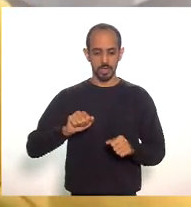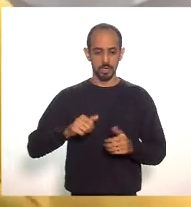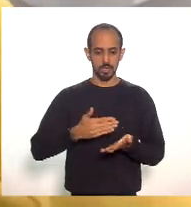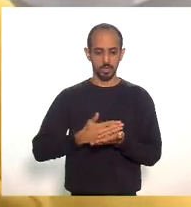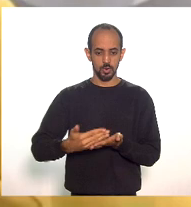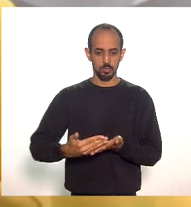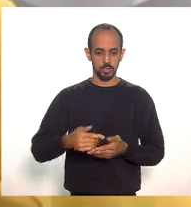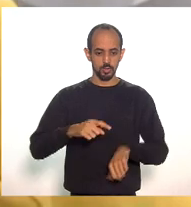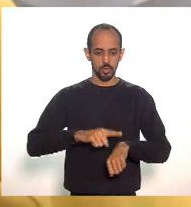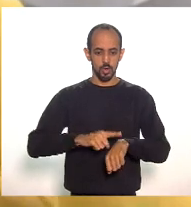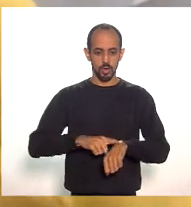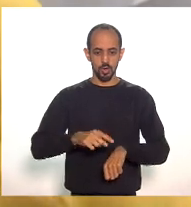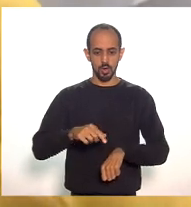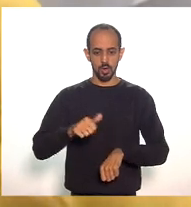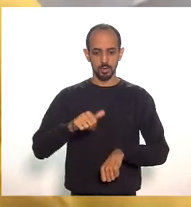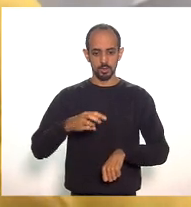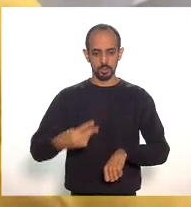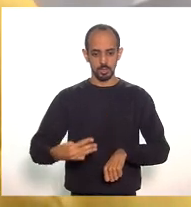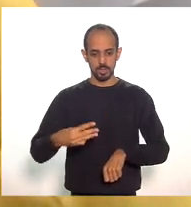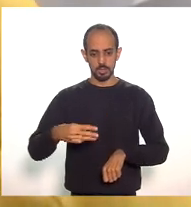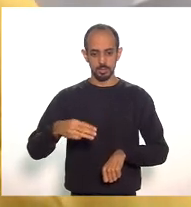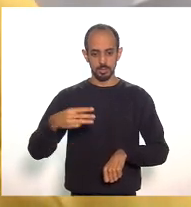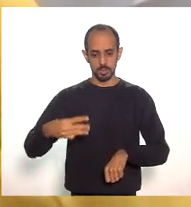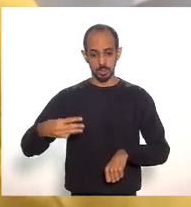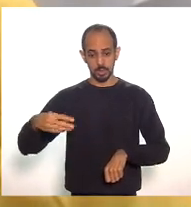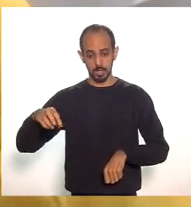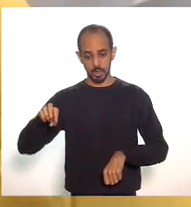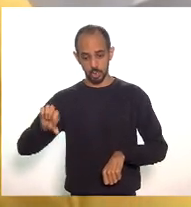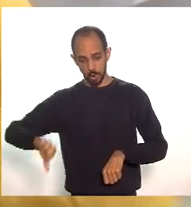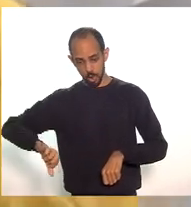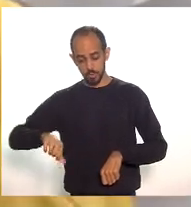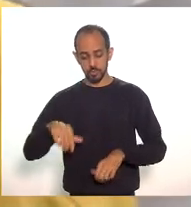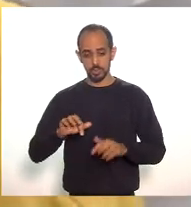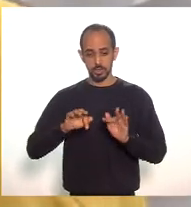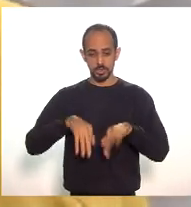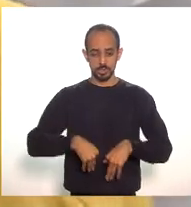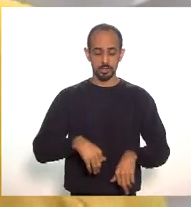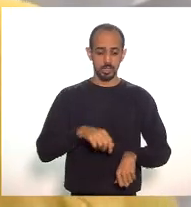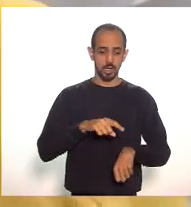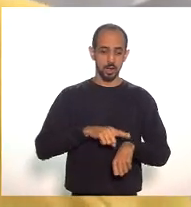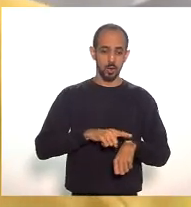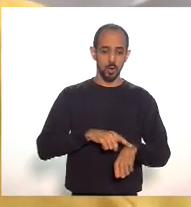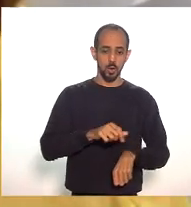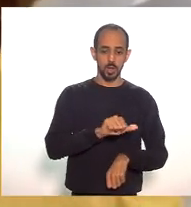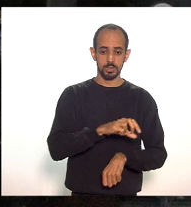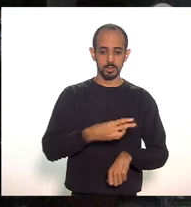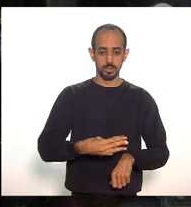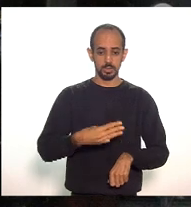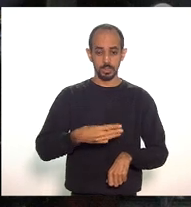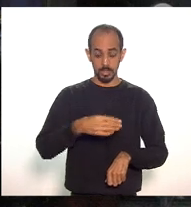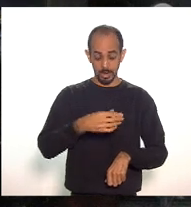iniciada as 13:39 encerrou seus 14:07